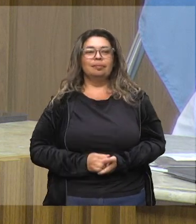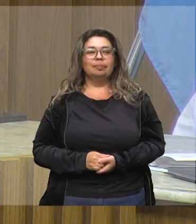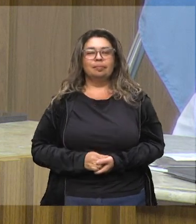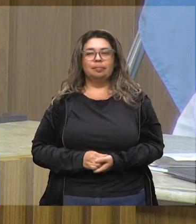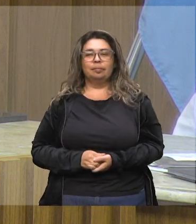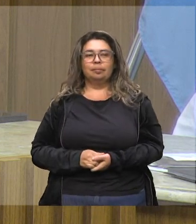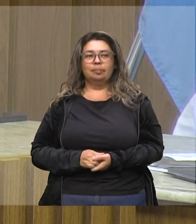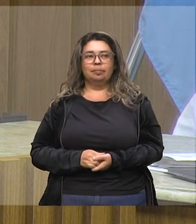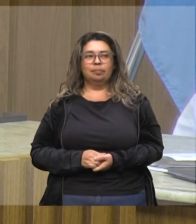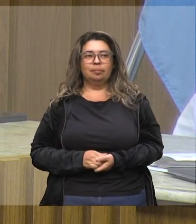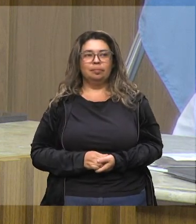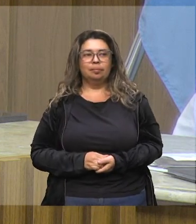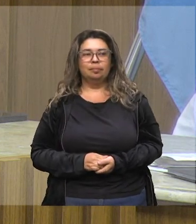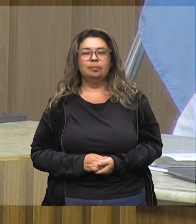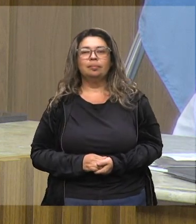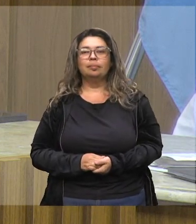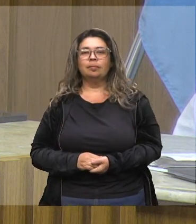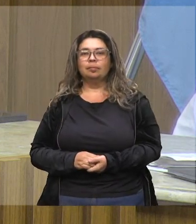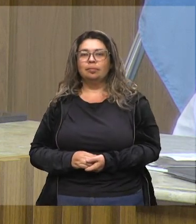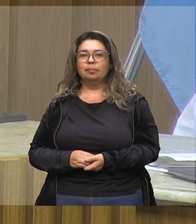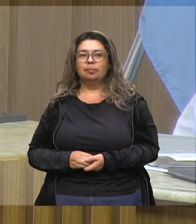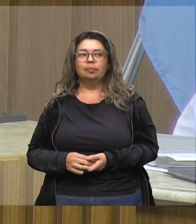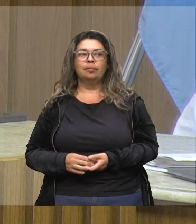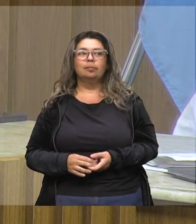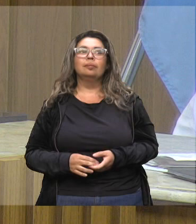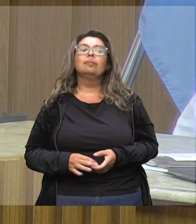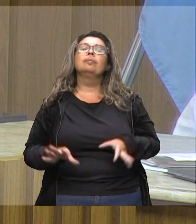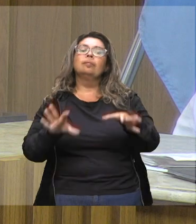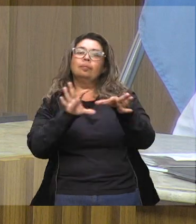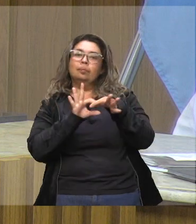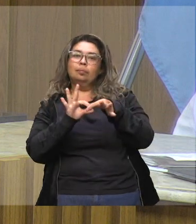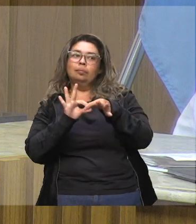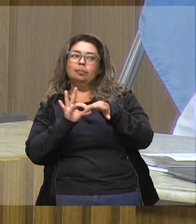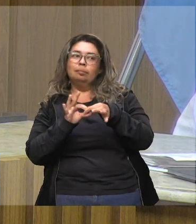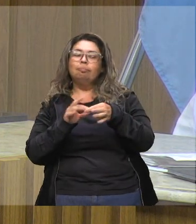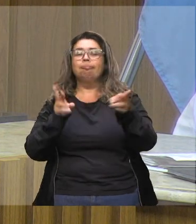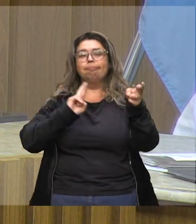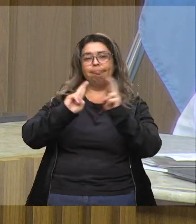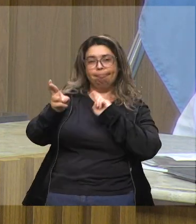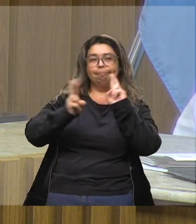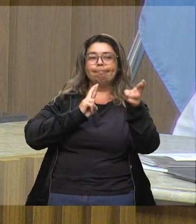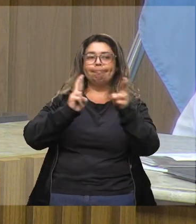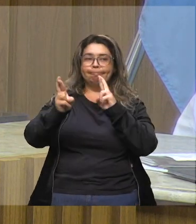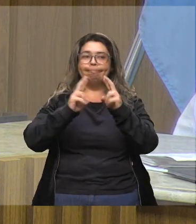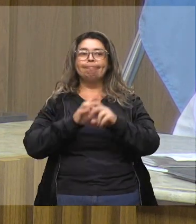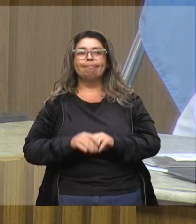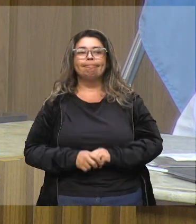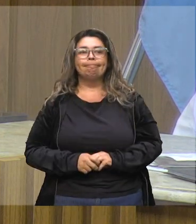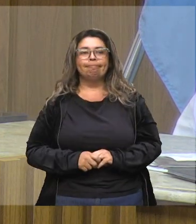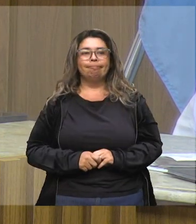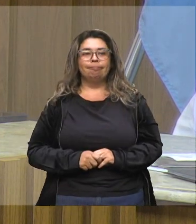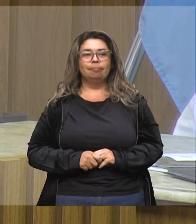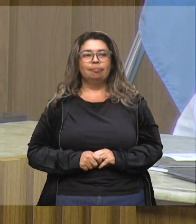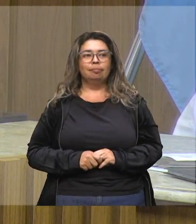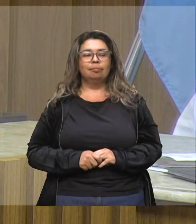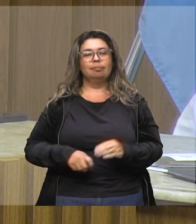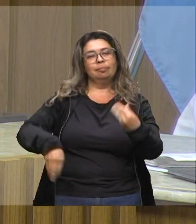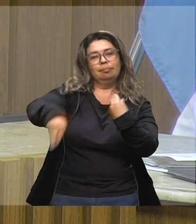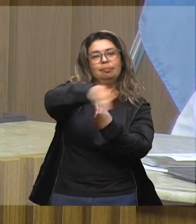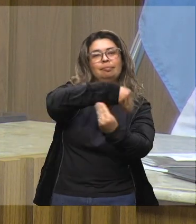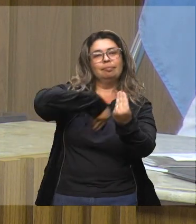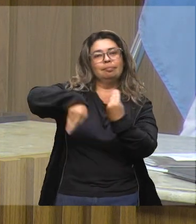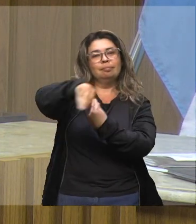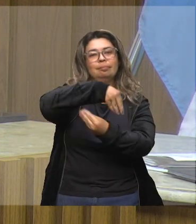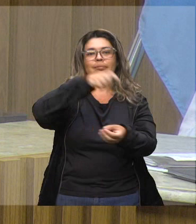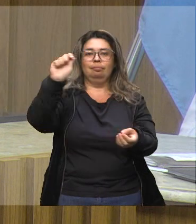nesse relacionamento do governo do Estado, uma situação delicada com relação às estradas que nos cercam aí, não é?